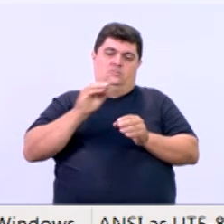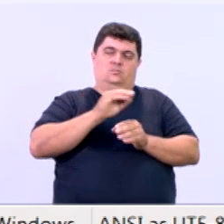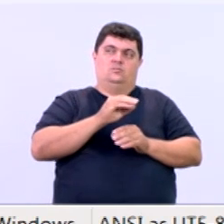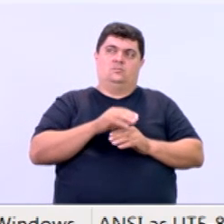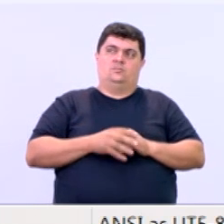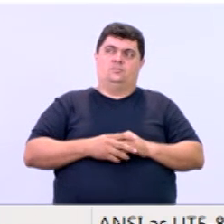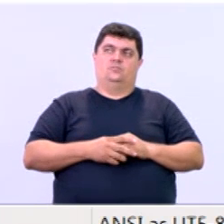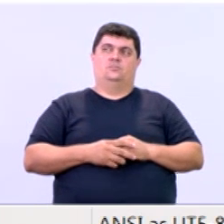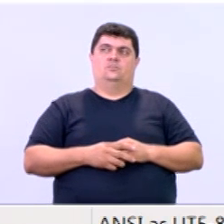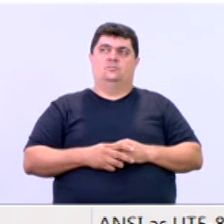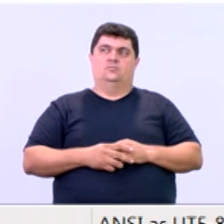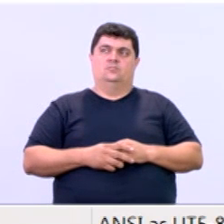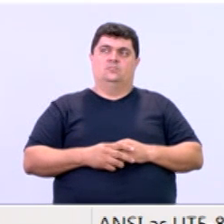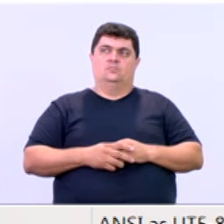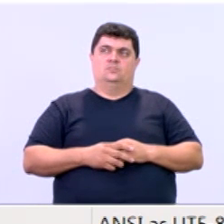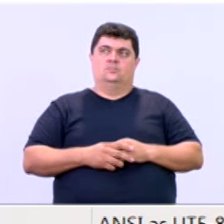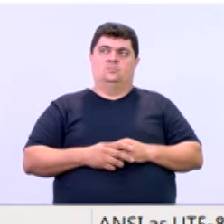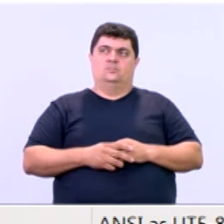value.